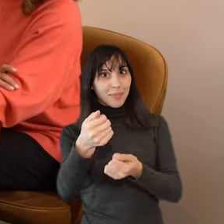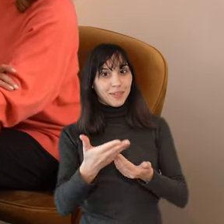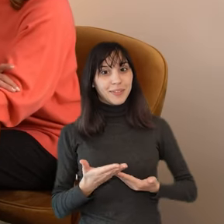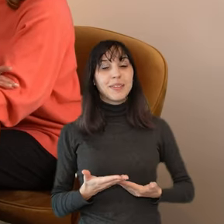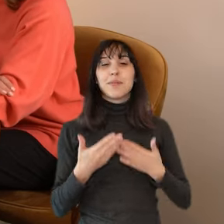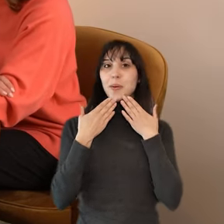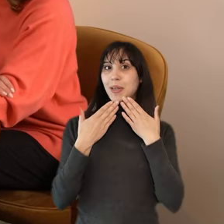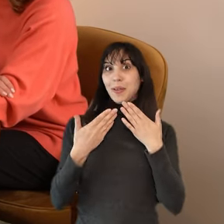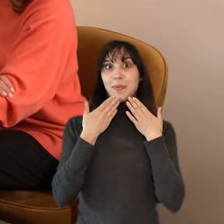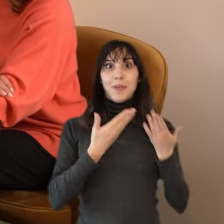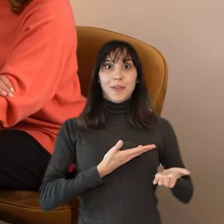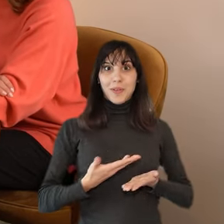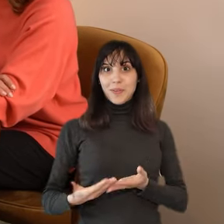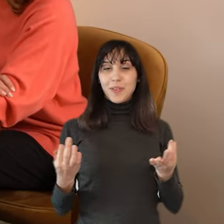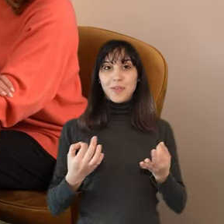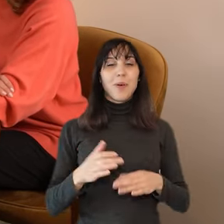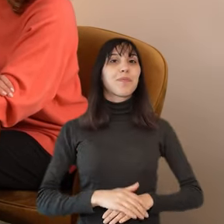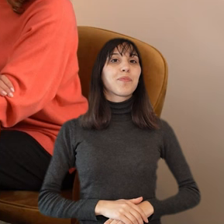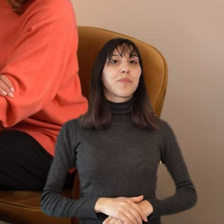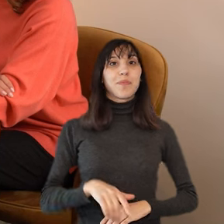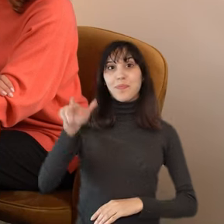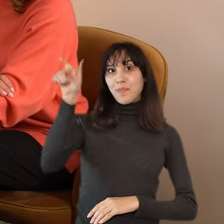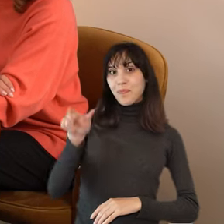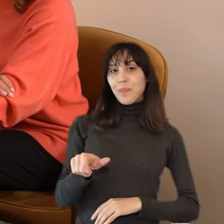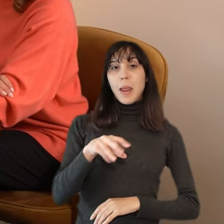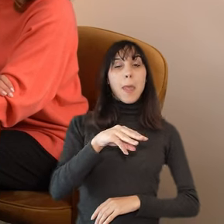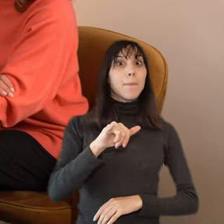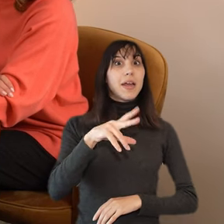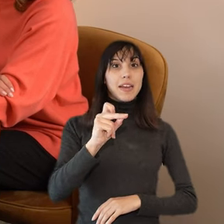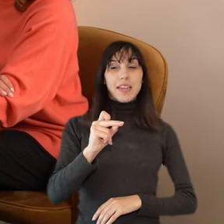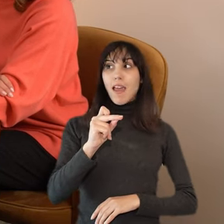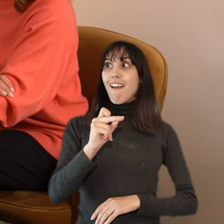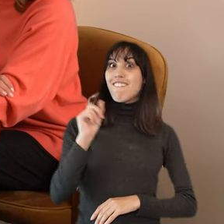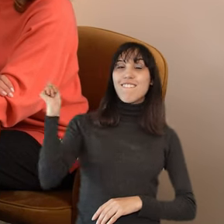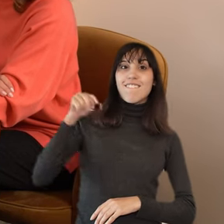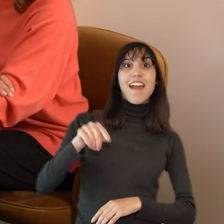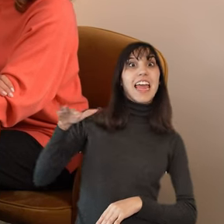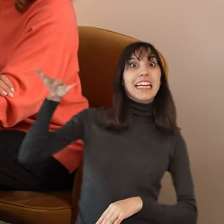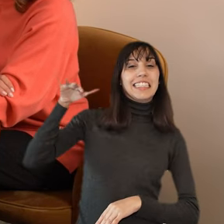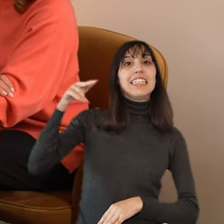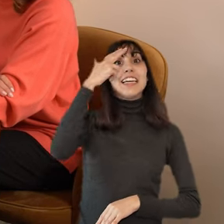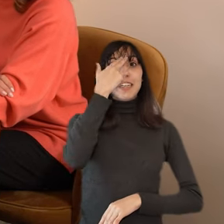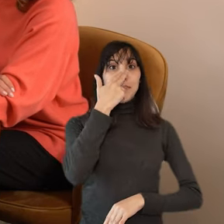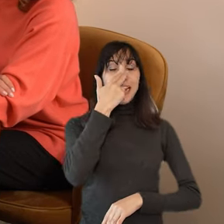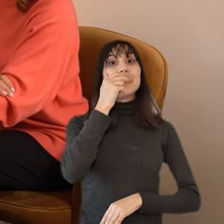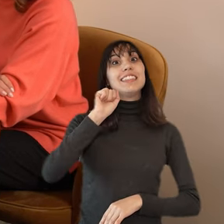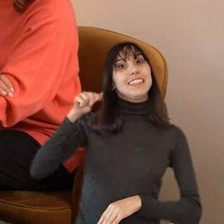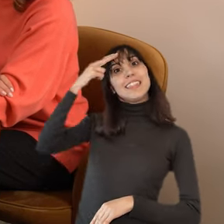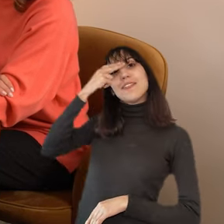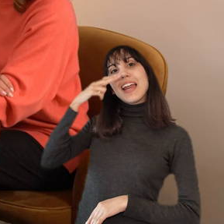muito obrigada pelo convite a Maria vem do berço vem vho do berço vem de